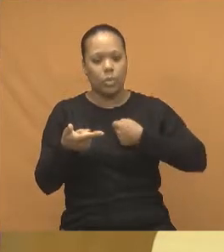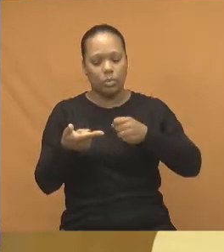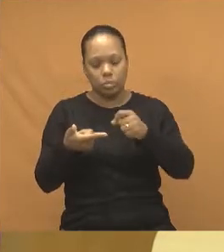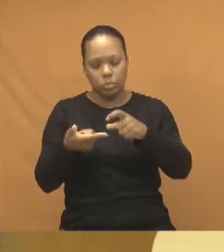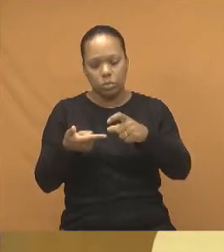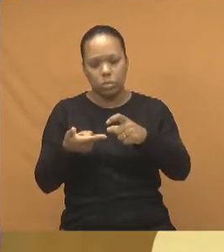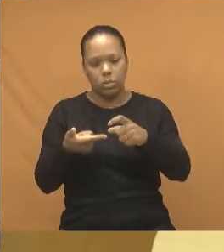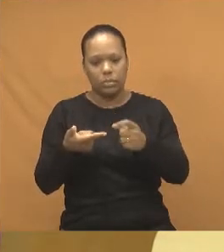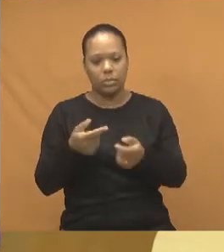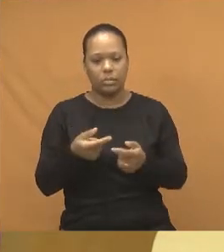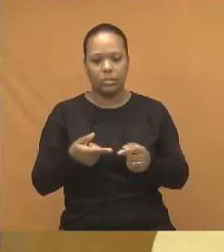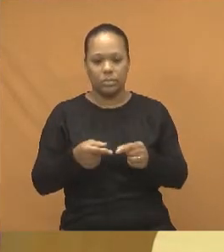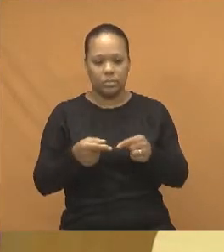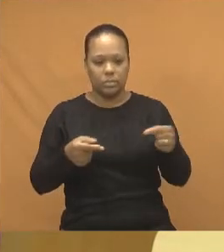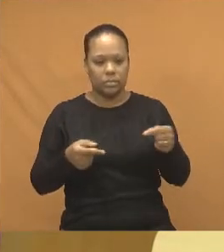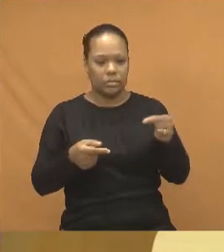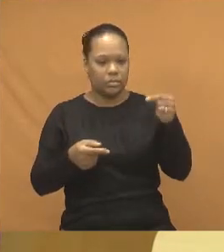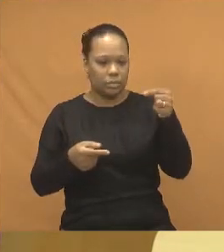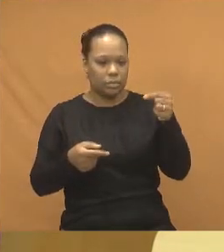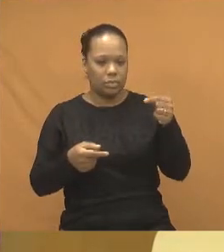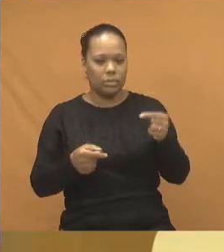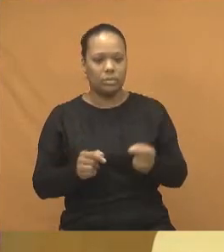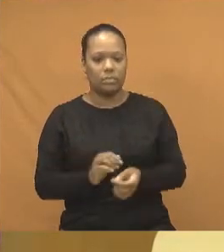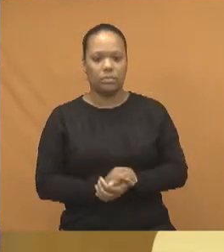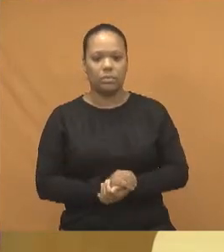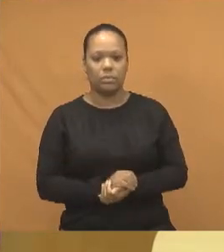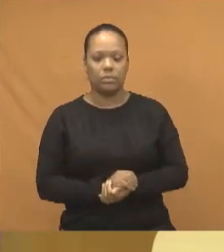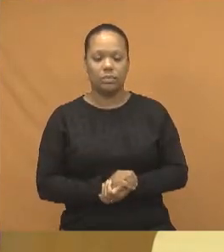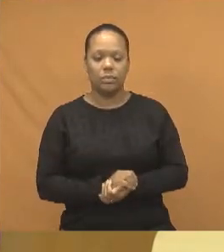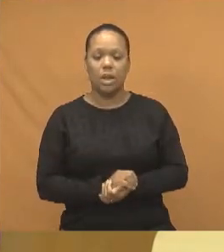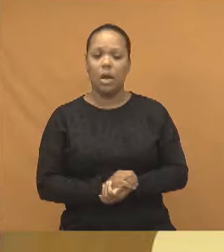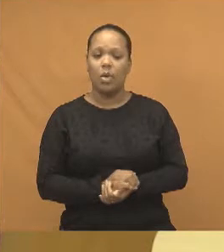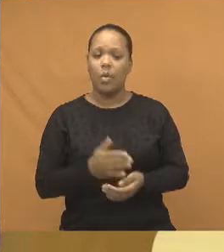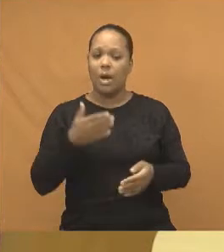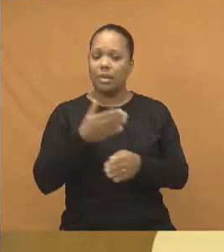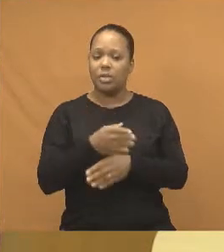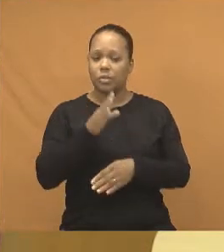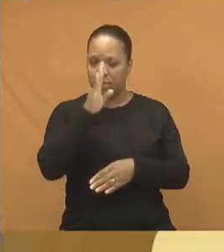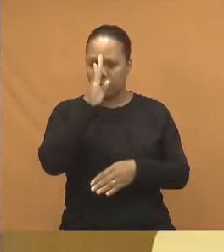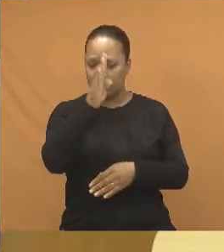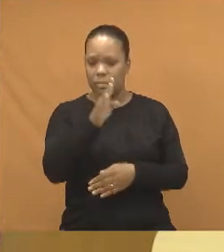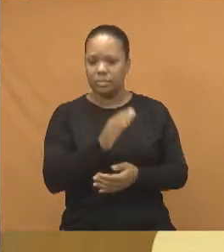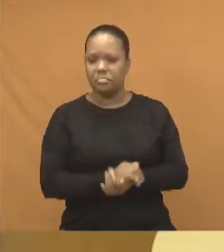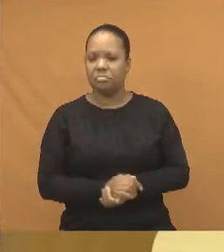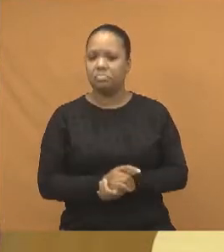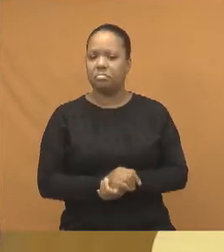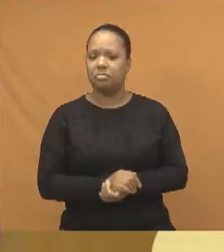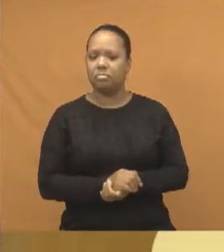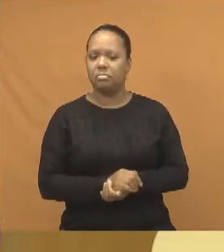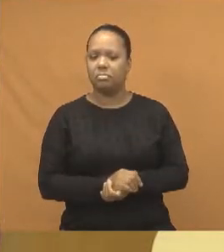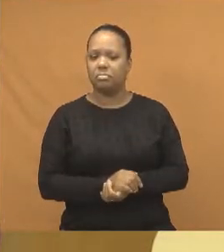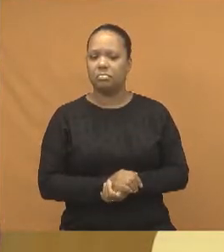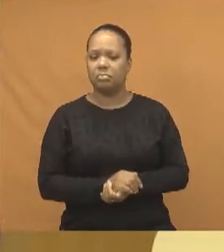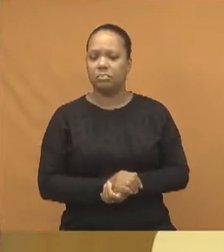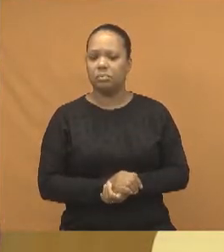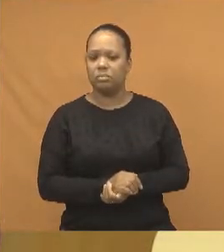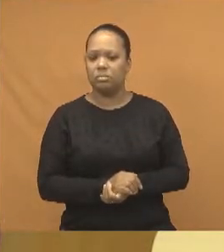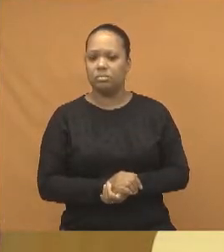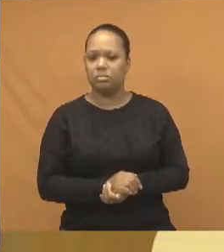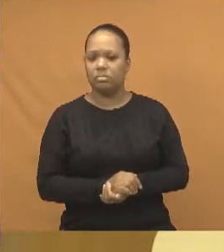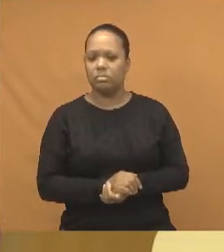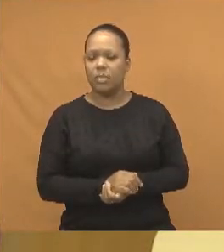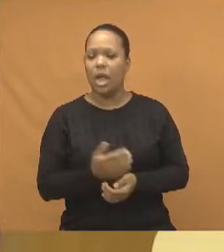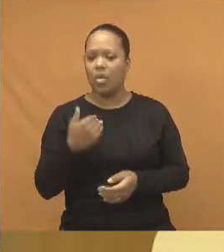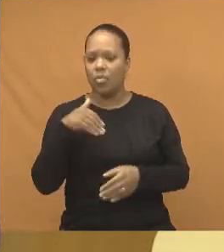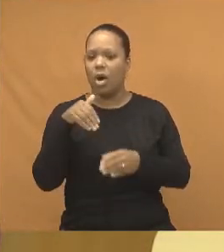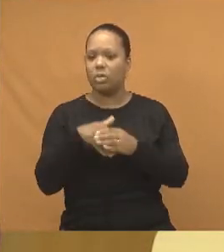qualquer forma, aí, o atendimento prioritário nesse sentido. Então, Paulinho, quero deixar aqui